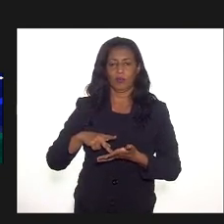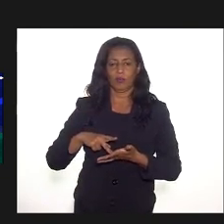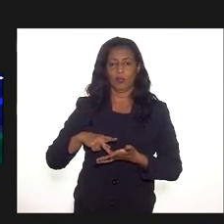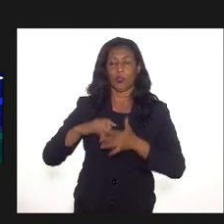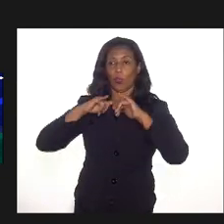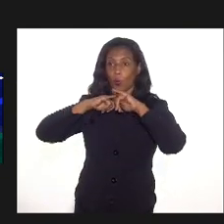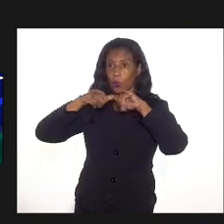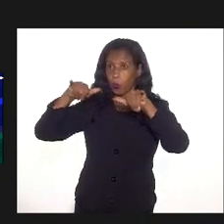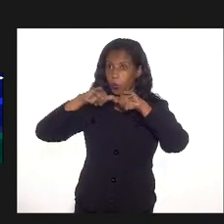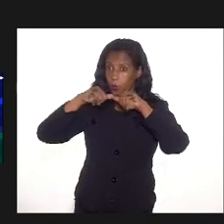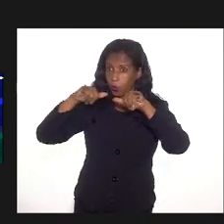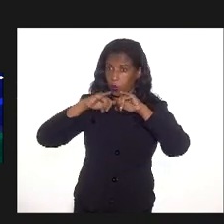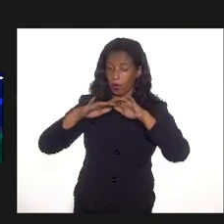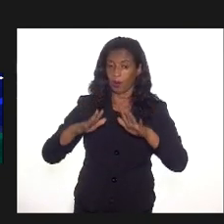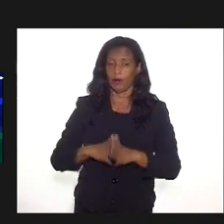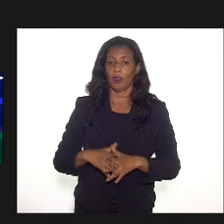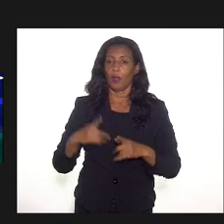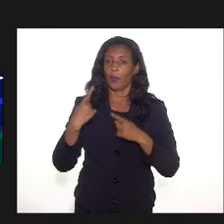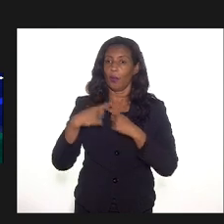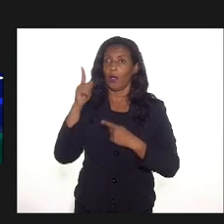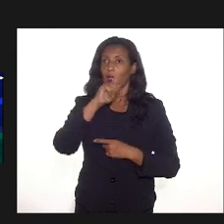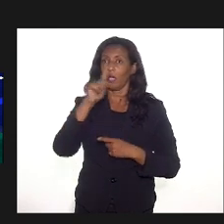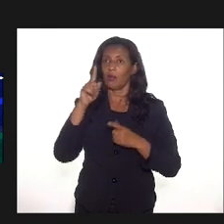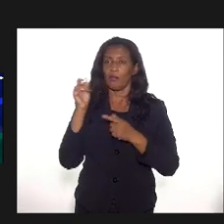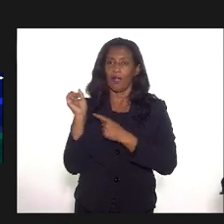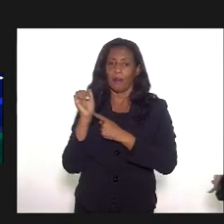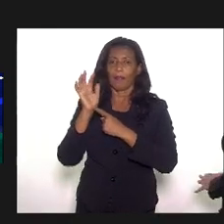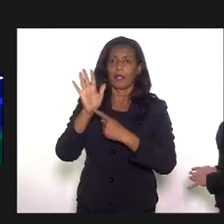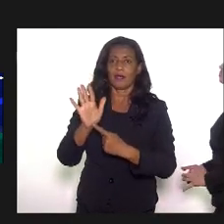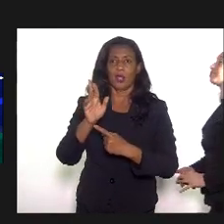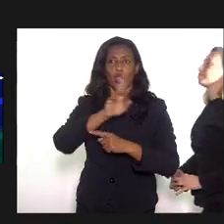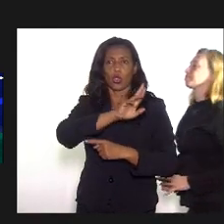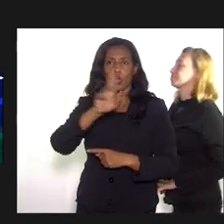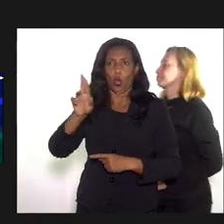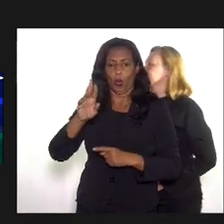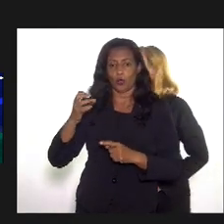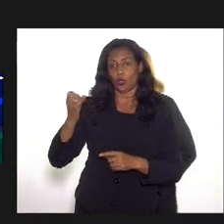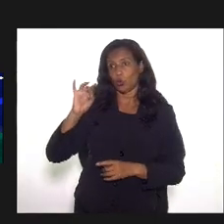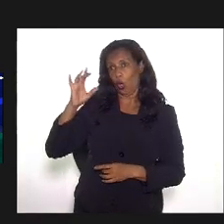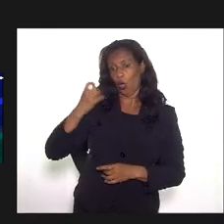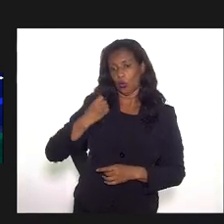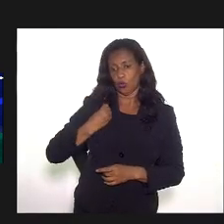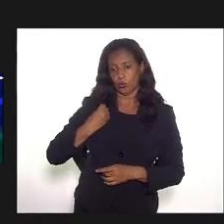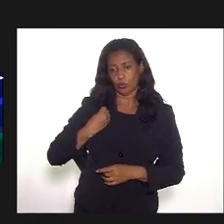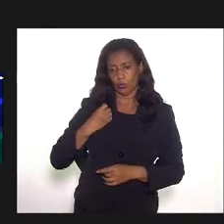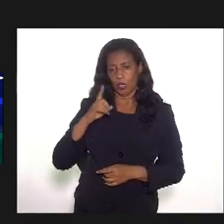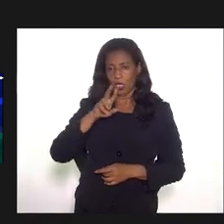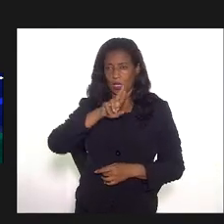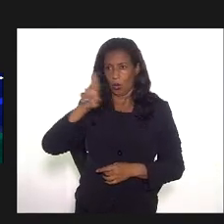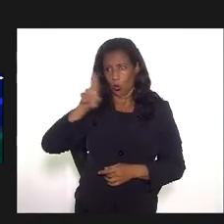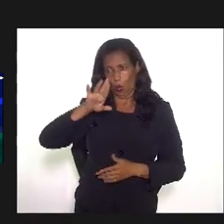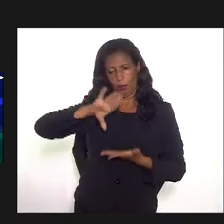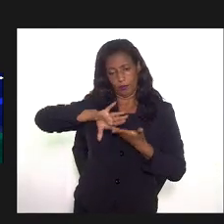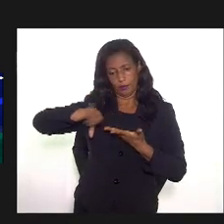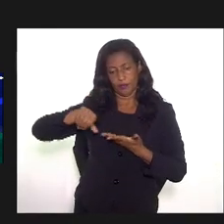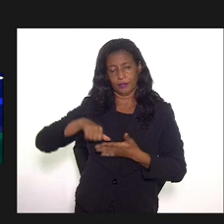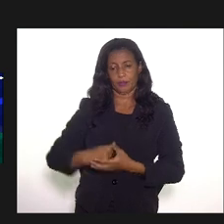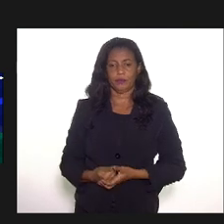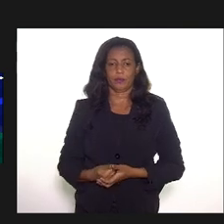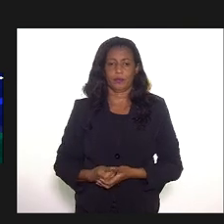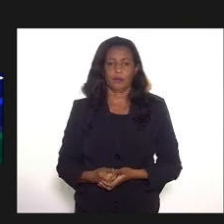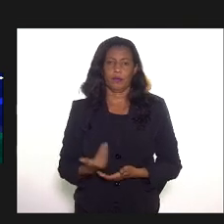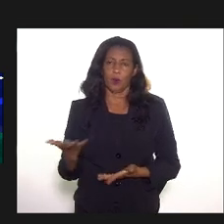divulgados, etc., porque não vai aparecer nome de ninguém. São só números e não nomes. Por isso